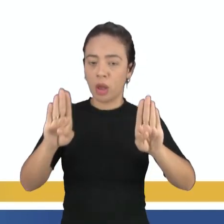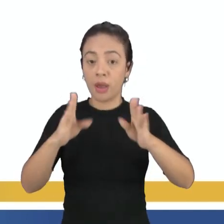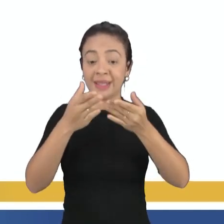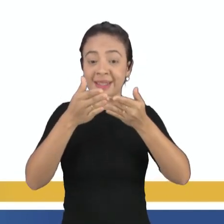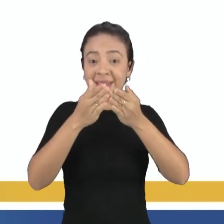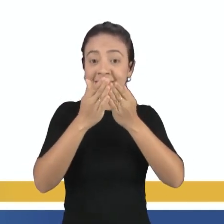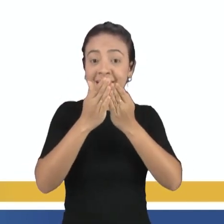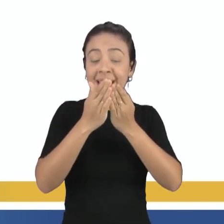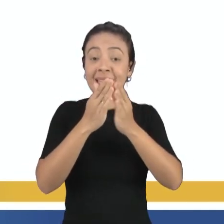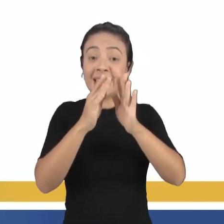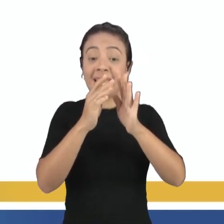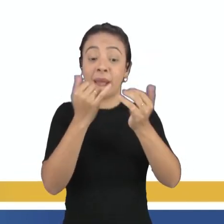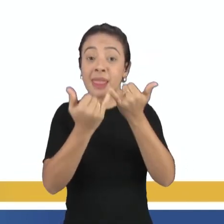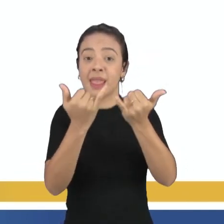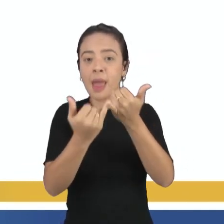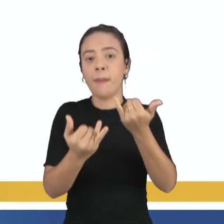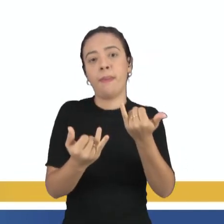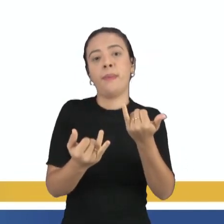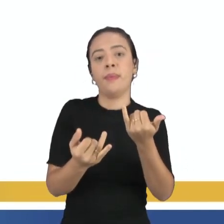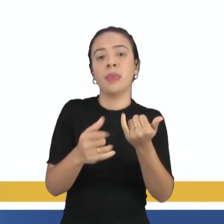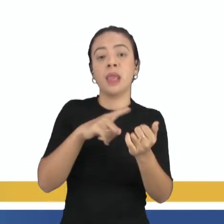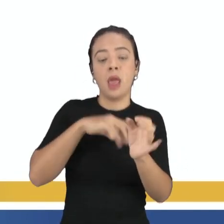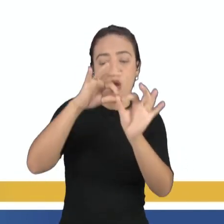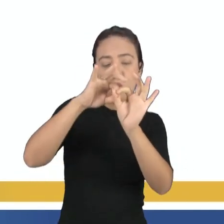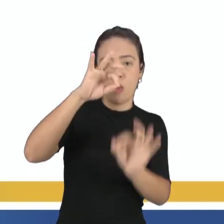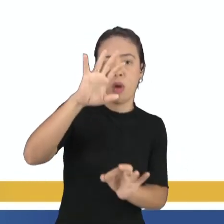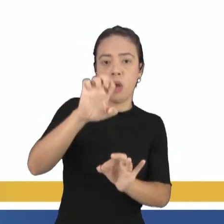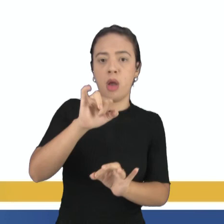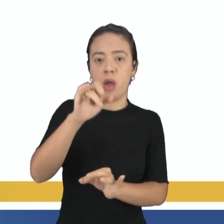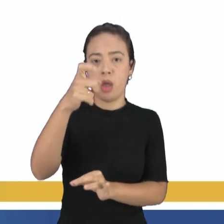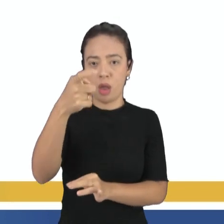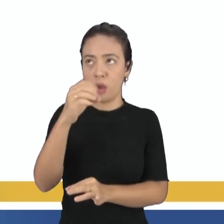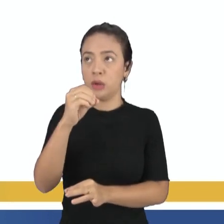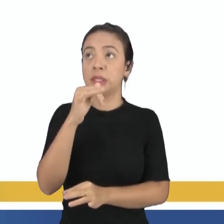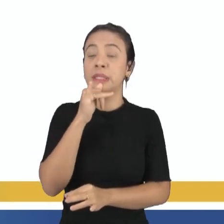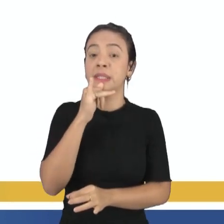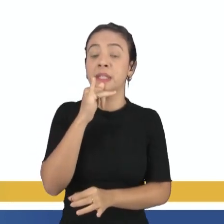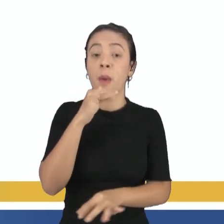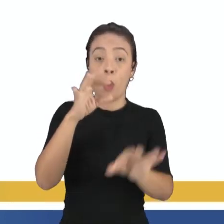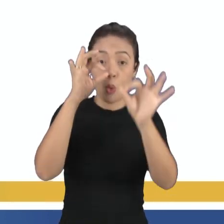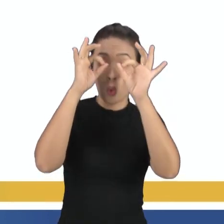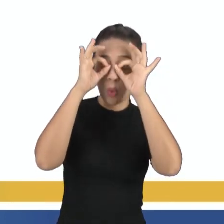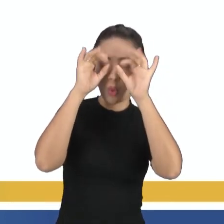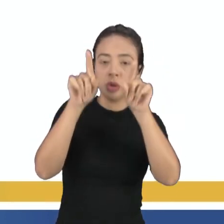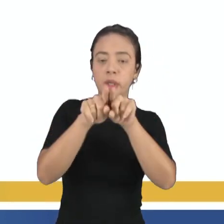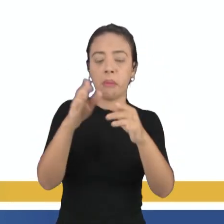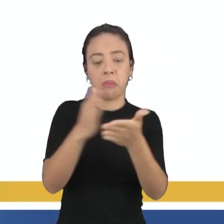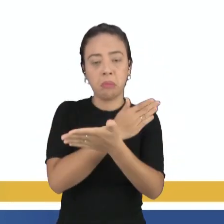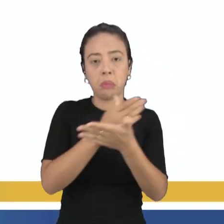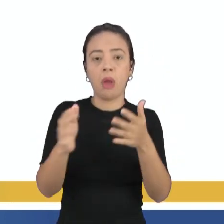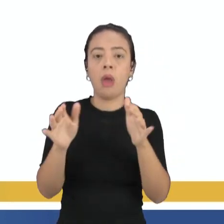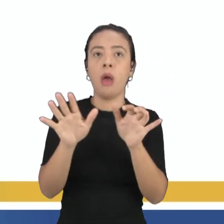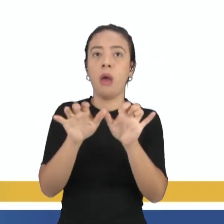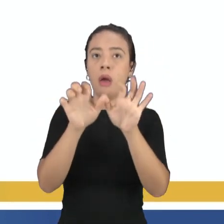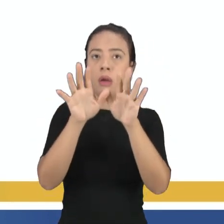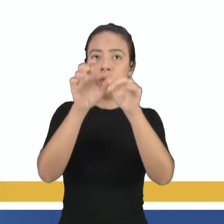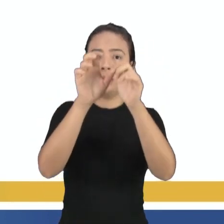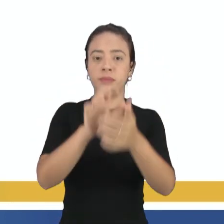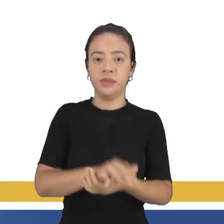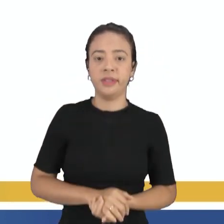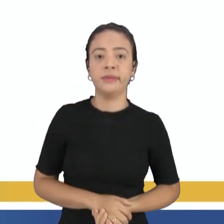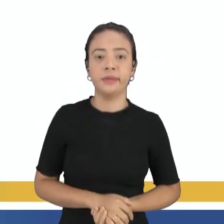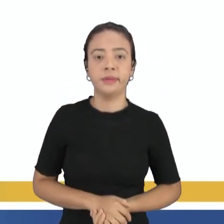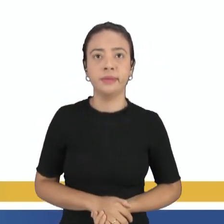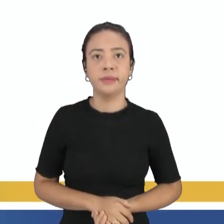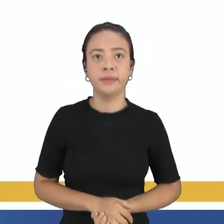por um eixo. Esse é o caso, por exemplo, das corujas e de algumas borboletas. Essa simetria é conhecida